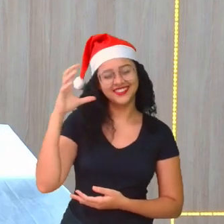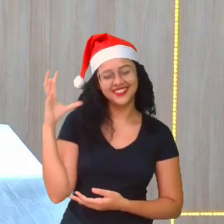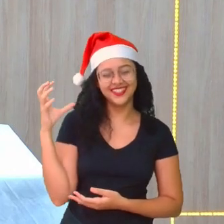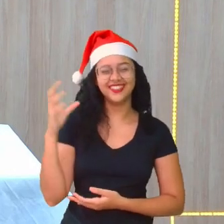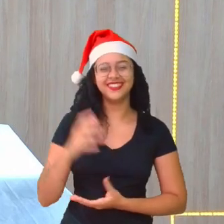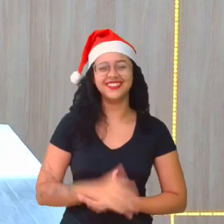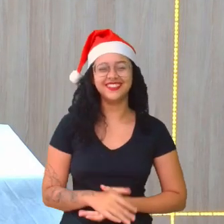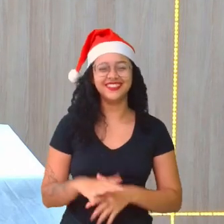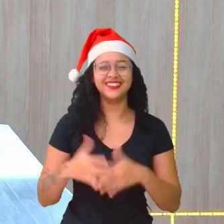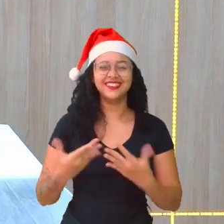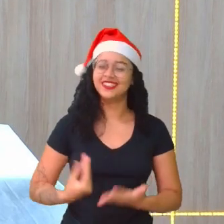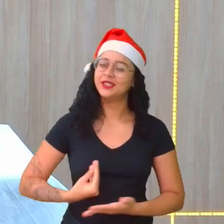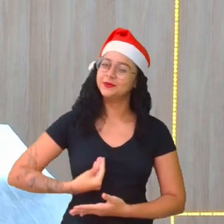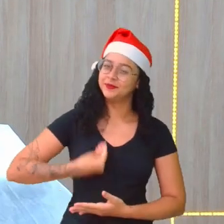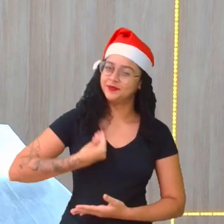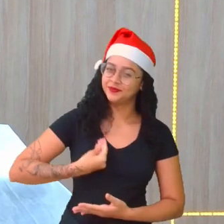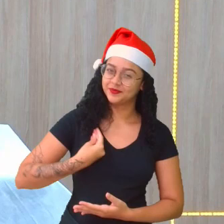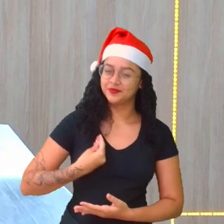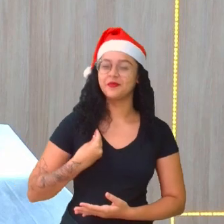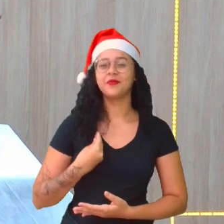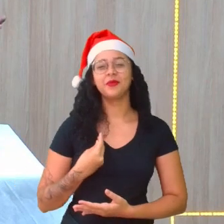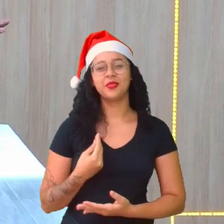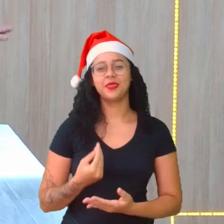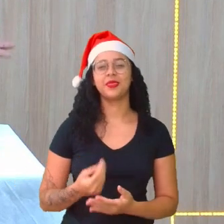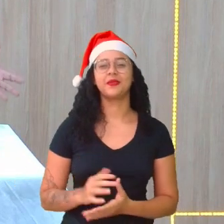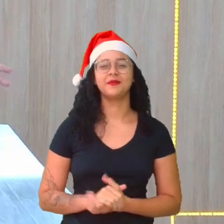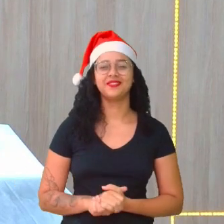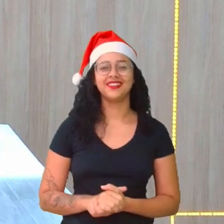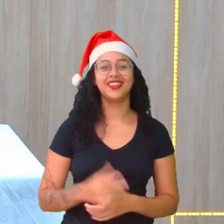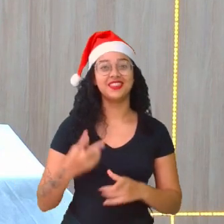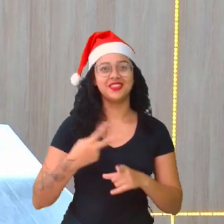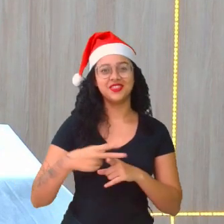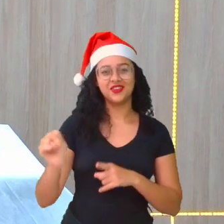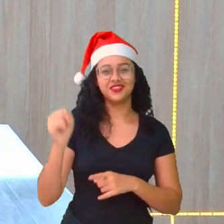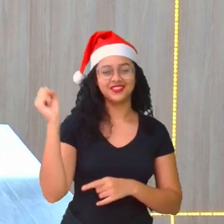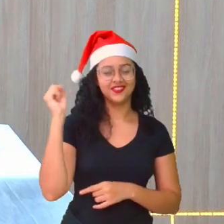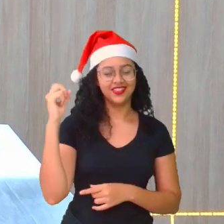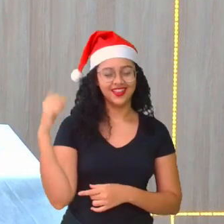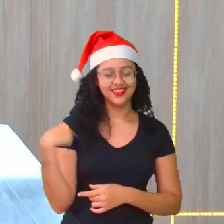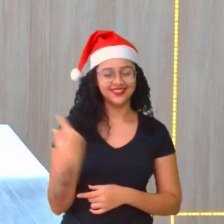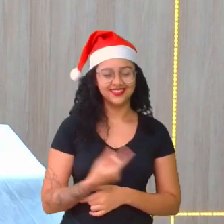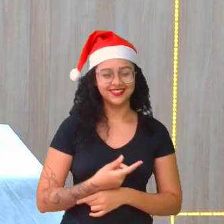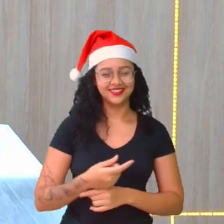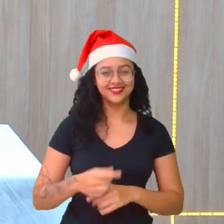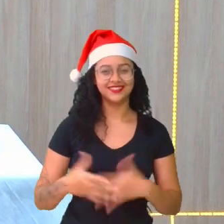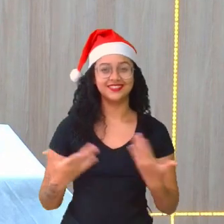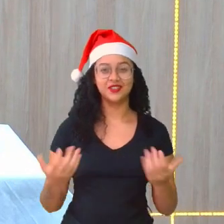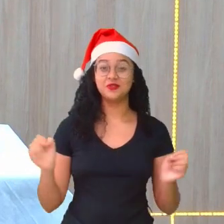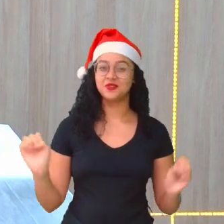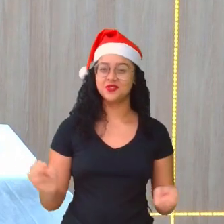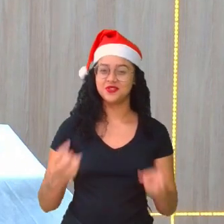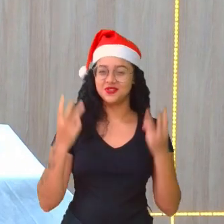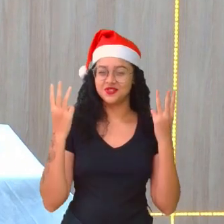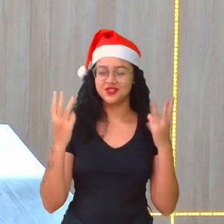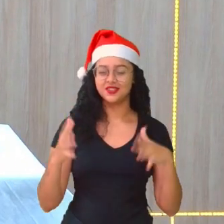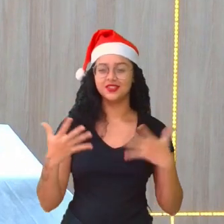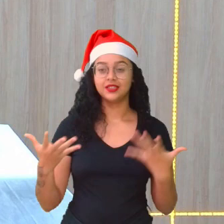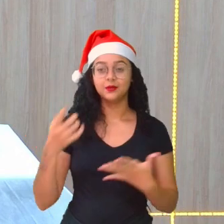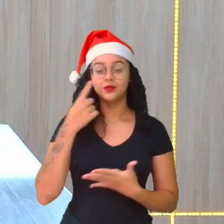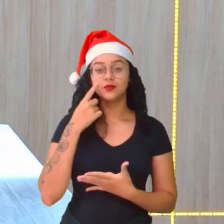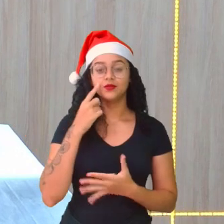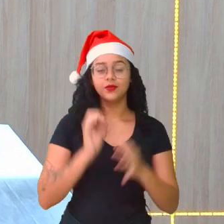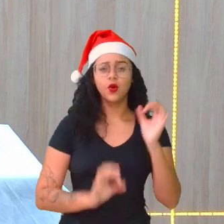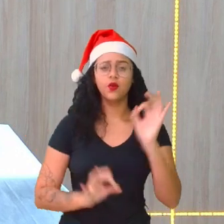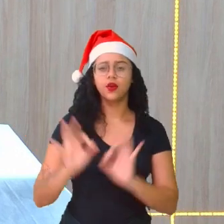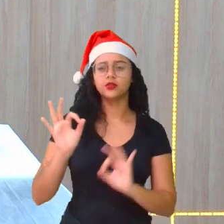Vitória. A Vitória está presente aqui para dar a nossa Vitória. Olha aí, show de bola. Bom, vamos lá,